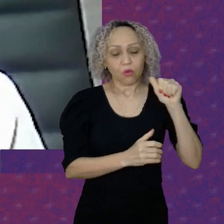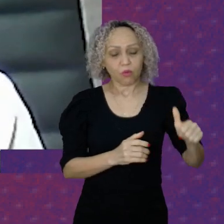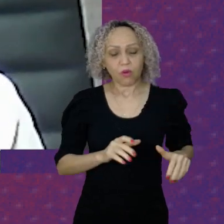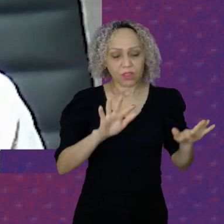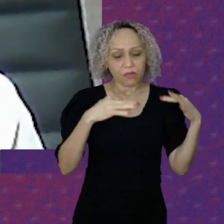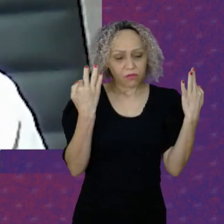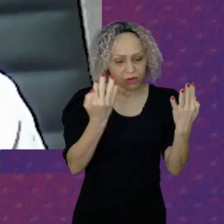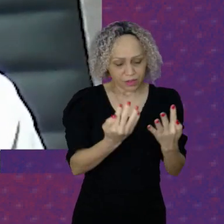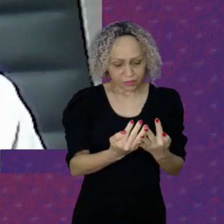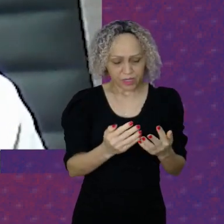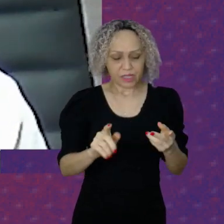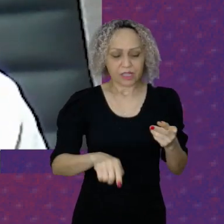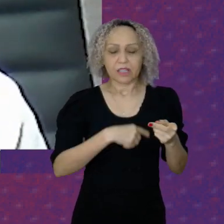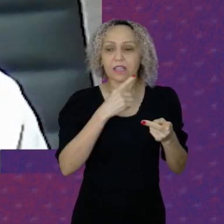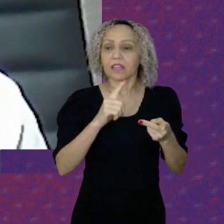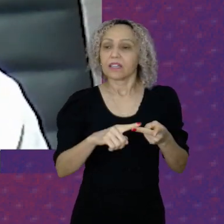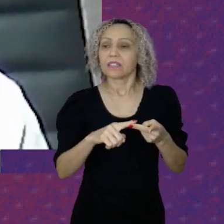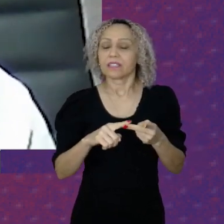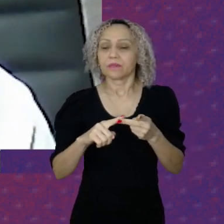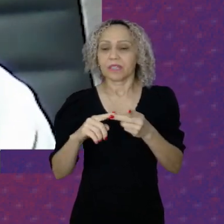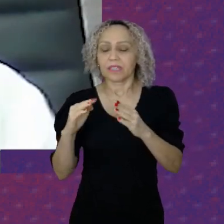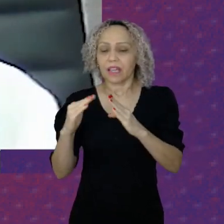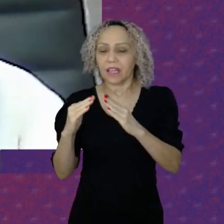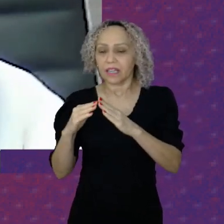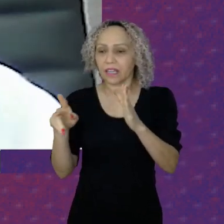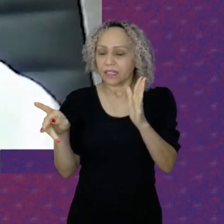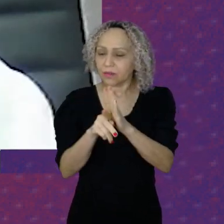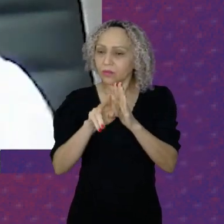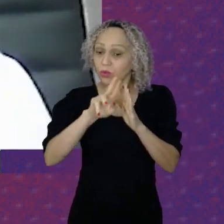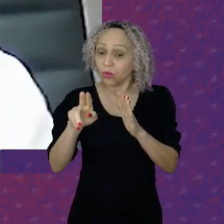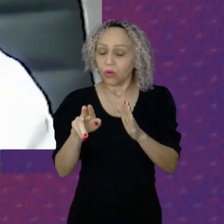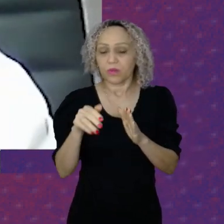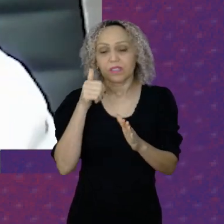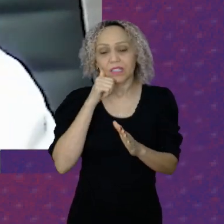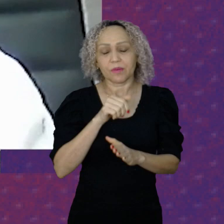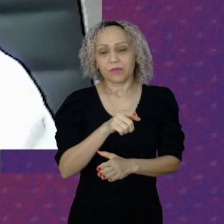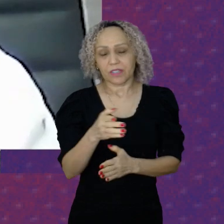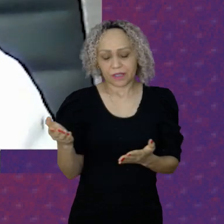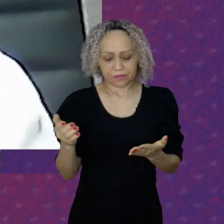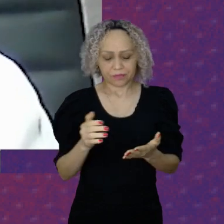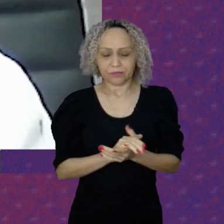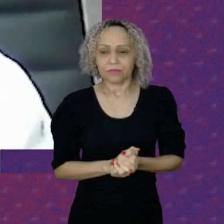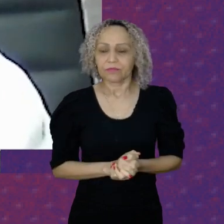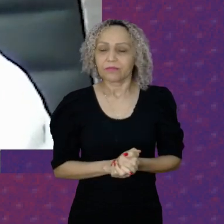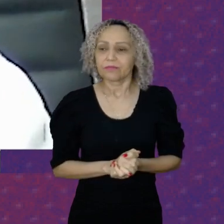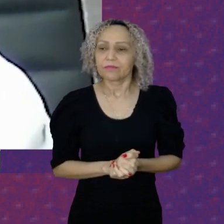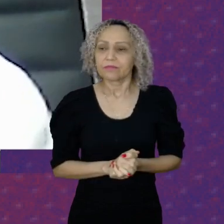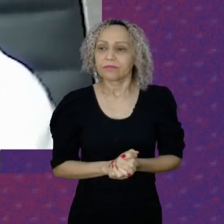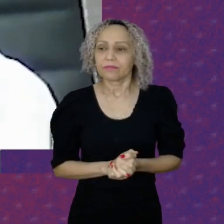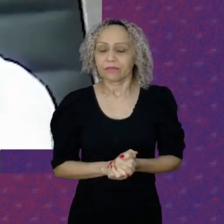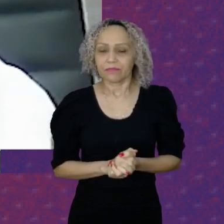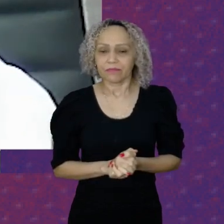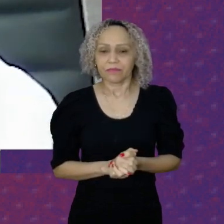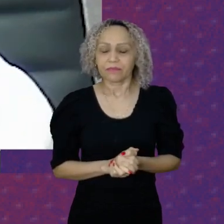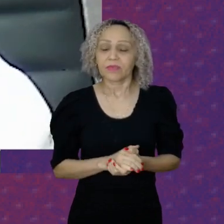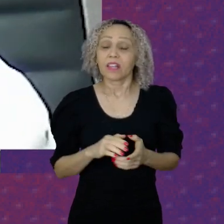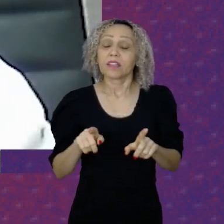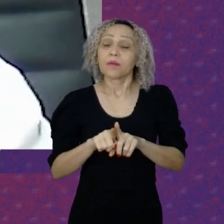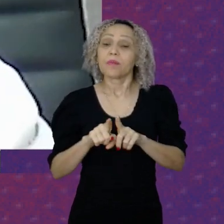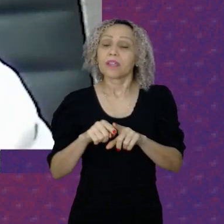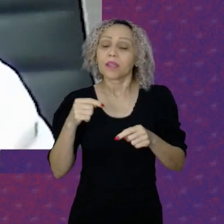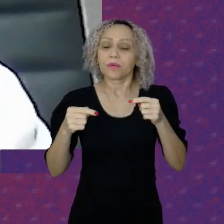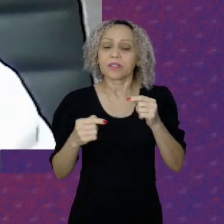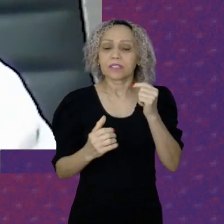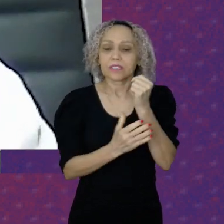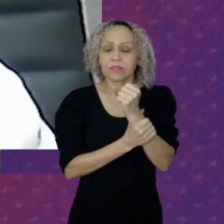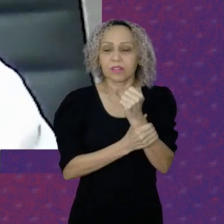a propriedade da casa, do Minha Casa Minha Vida, também prioritariamente em nome da mulher. E, na política de segurança alimentar, nós constituímos,